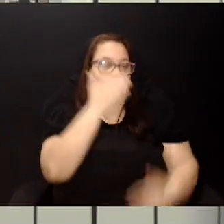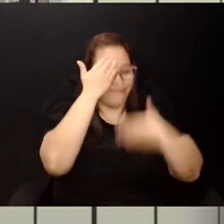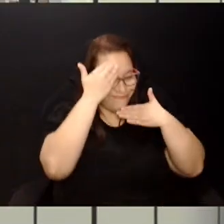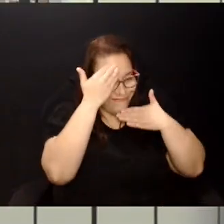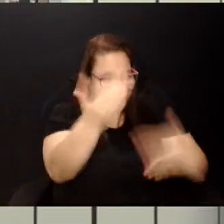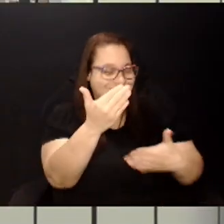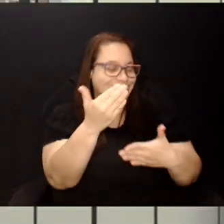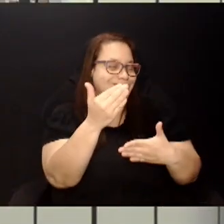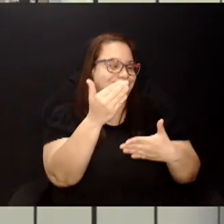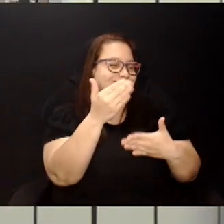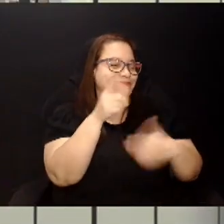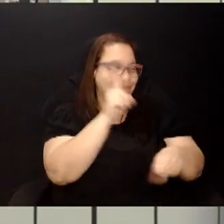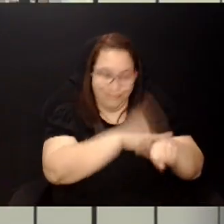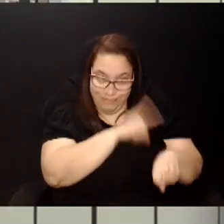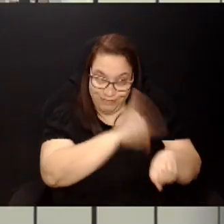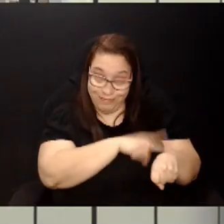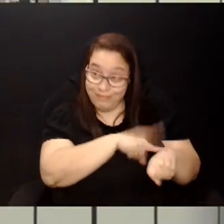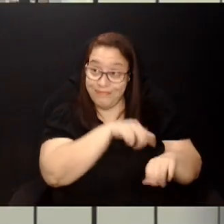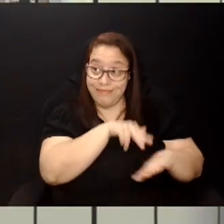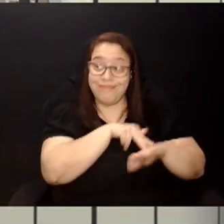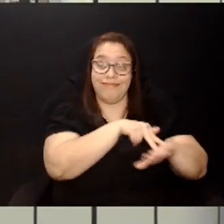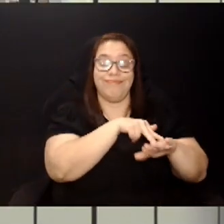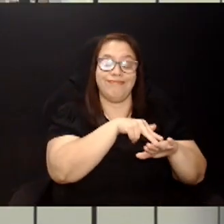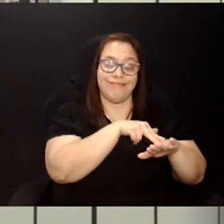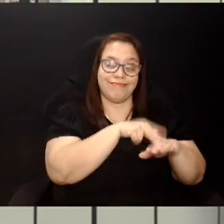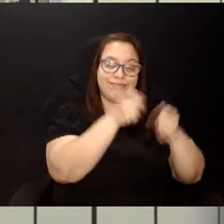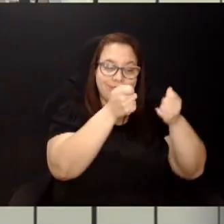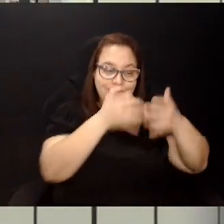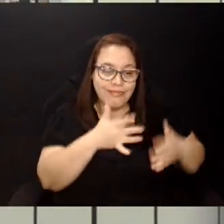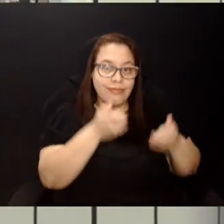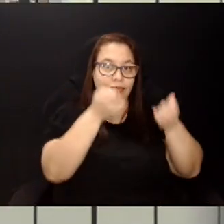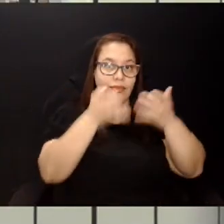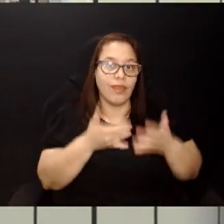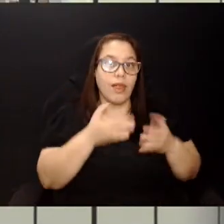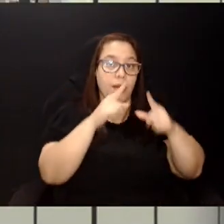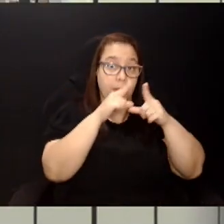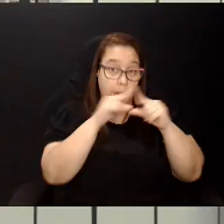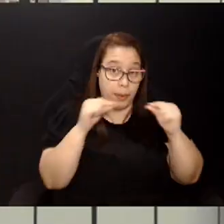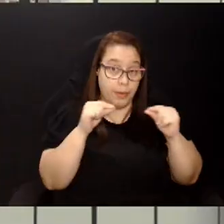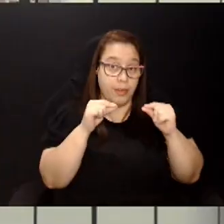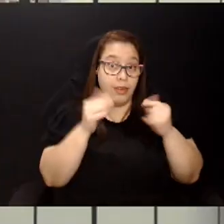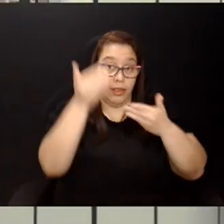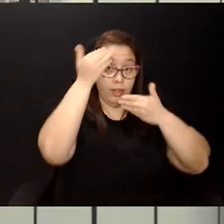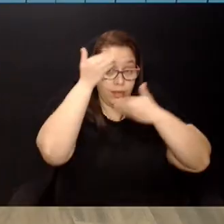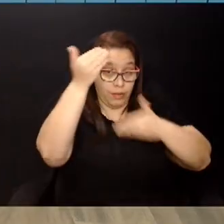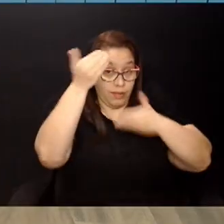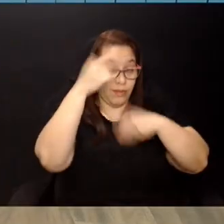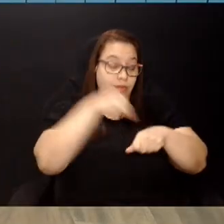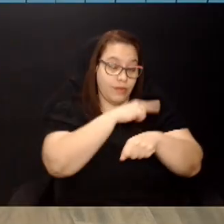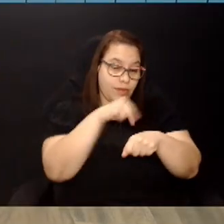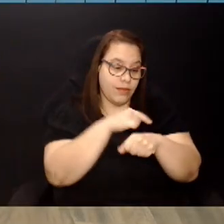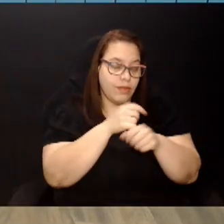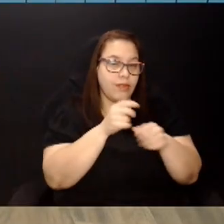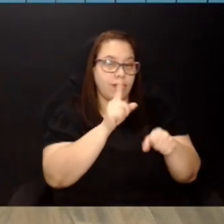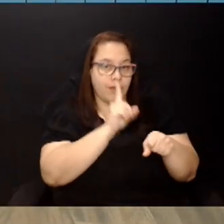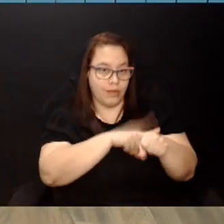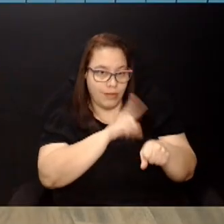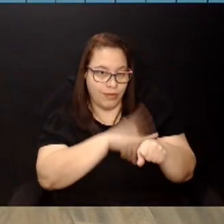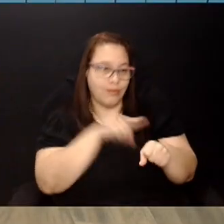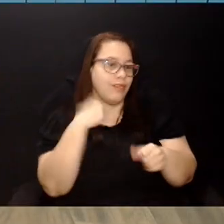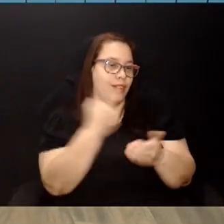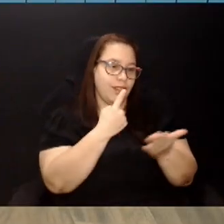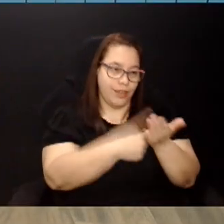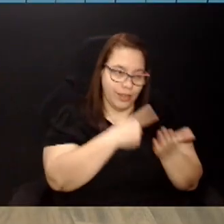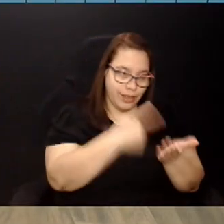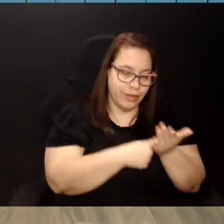pela disponibilidade do seu tempo. Você disse, né, tá em Brasília, então agradeço aí o tempo que você reservou à nossa equipe.